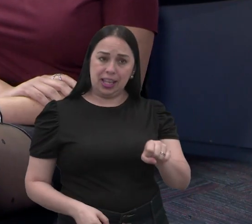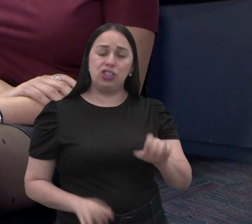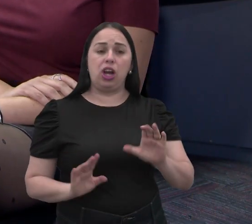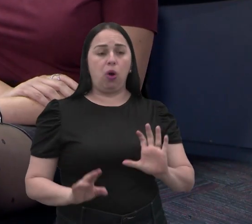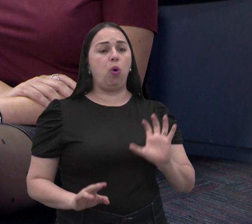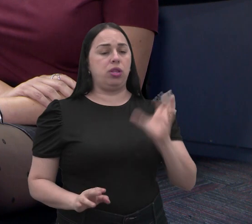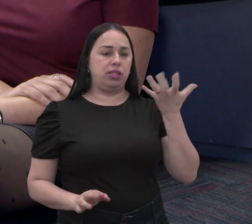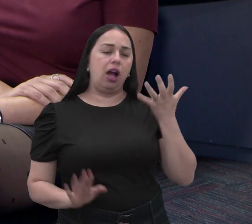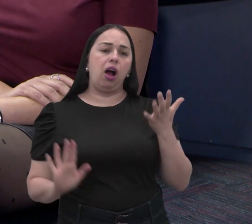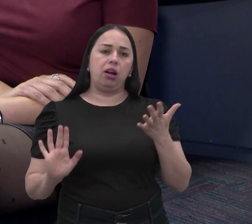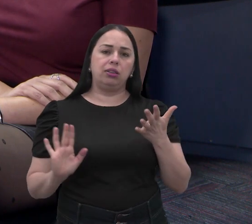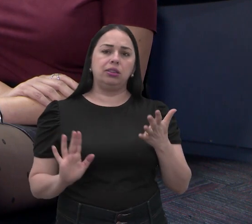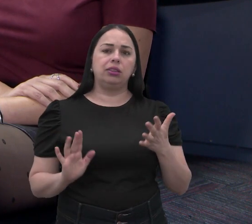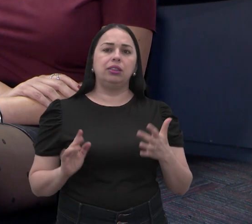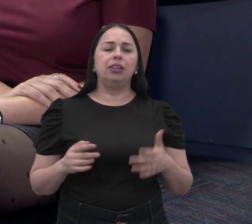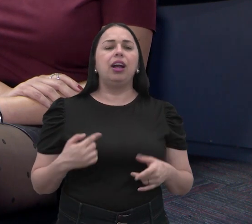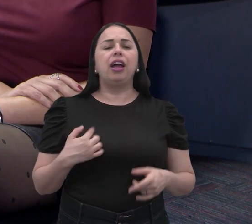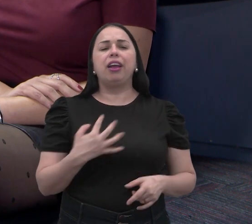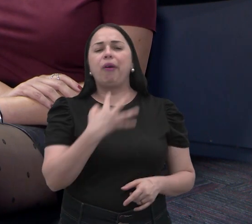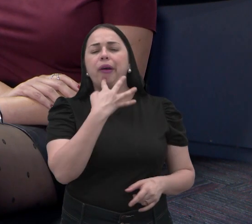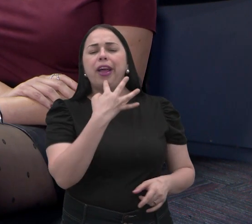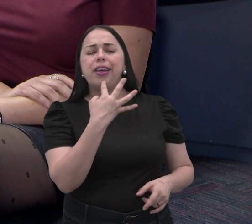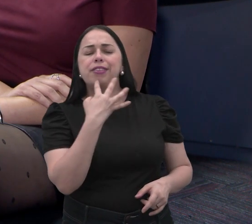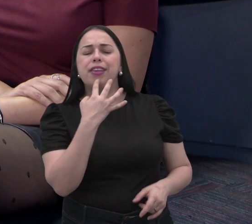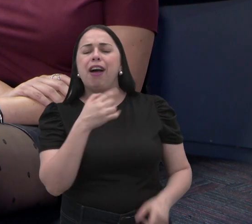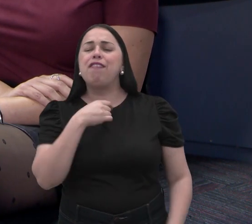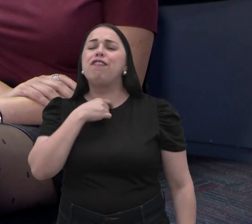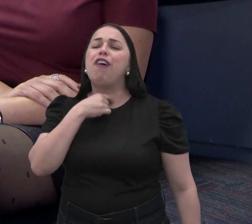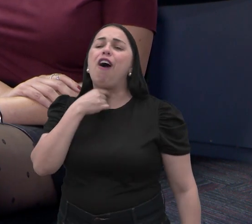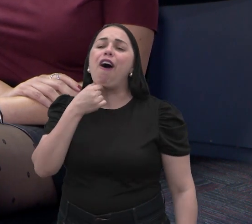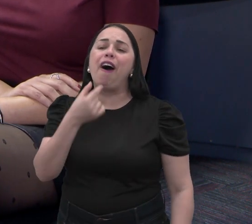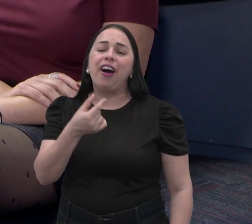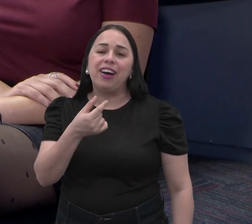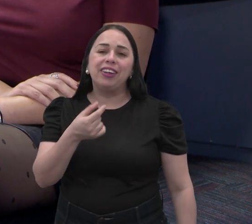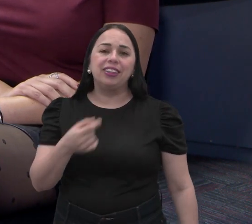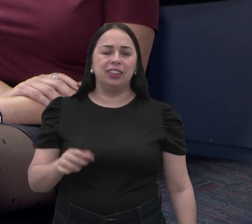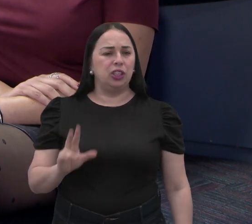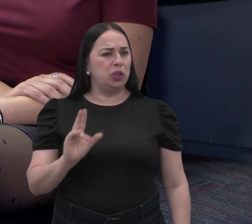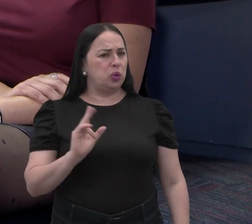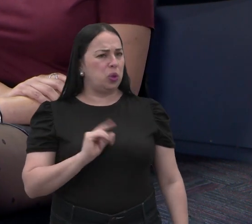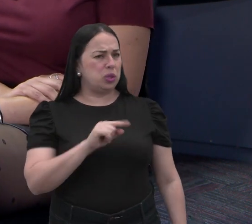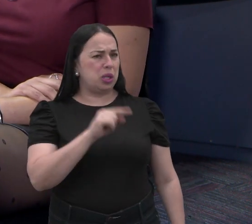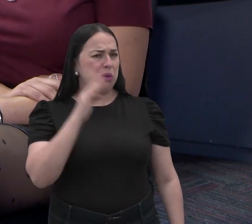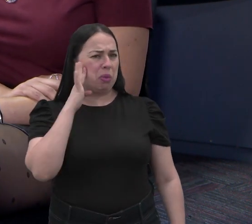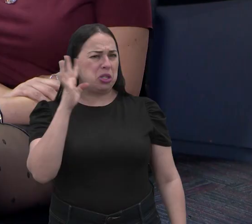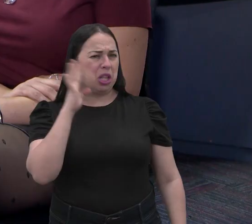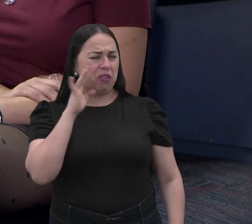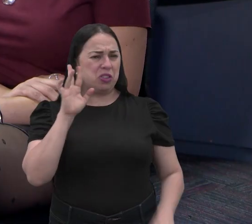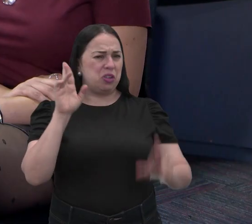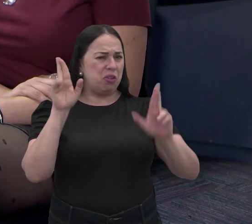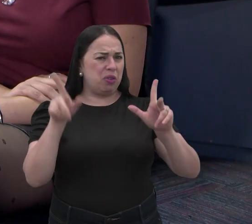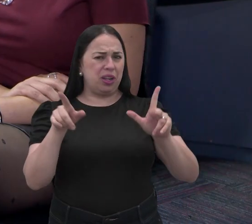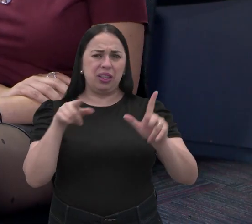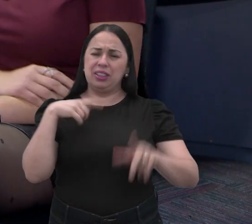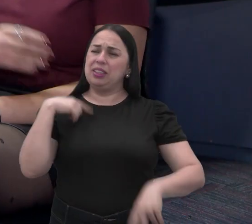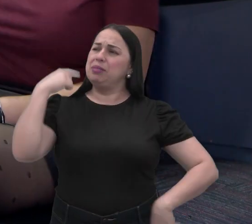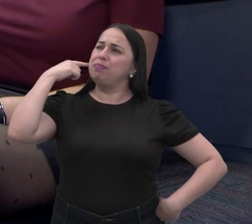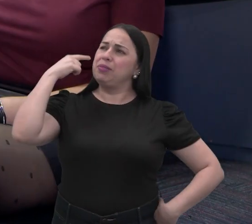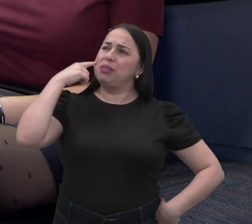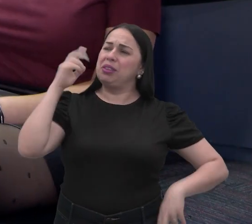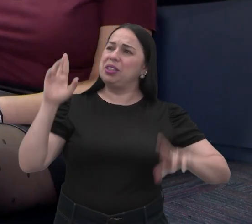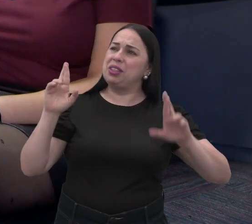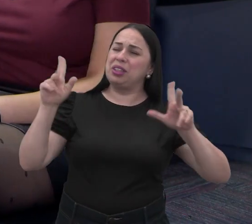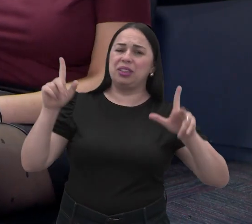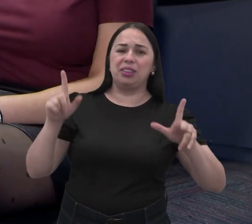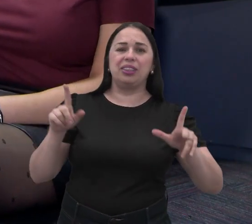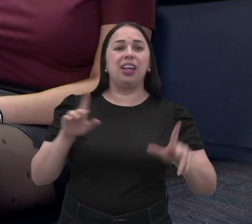aconteceu algumas vezes. Conheço essa voz. Algumas vezes já. Ou você, nossa, eu te imaginava tão diferente. Você é Eloy Moreno, mas eu te